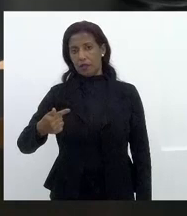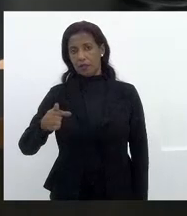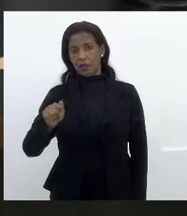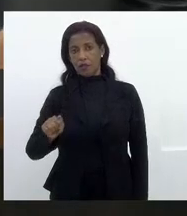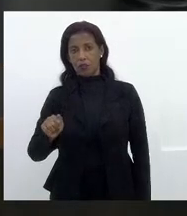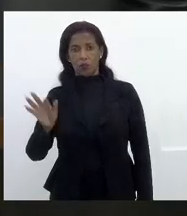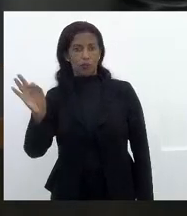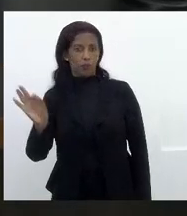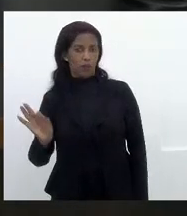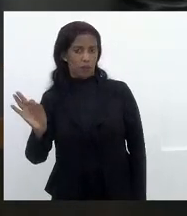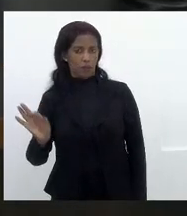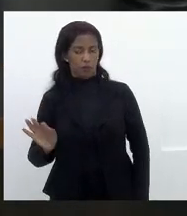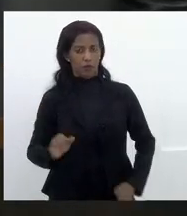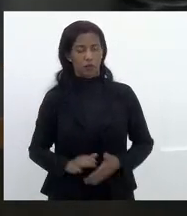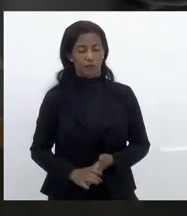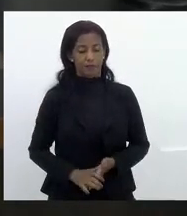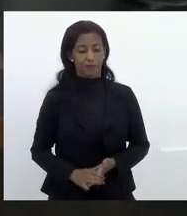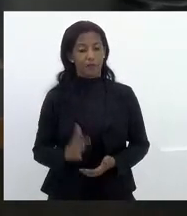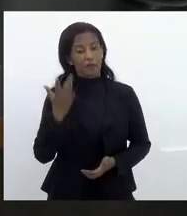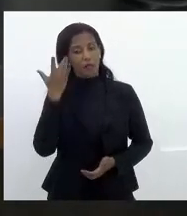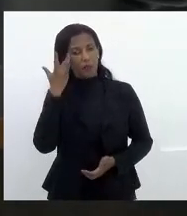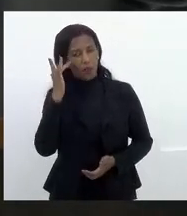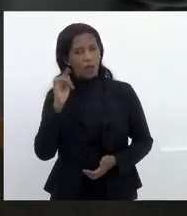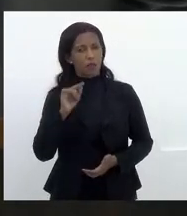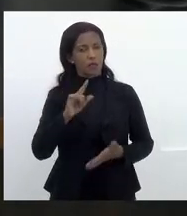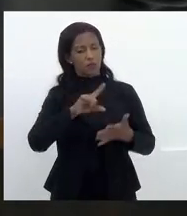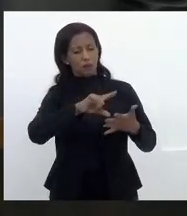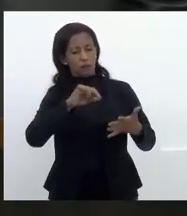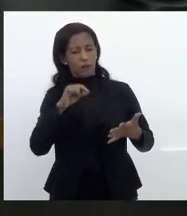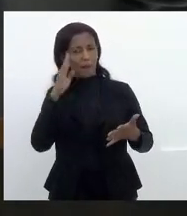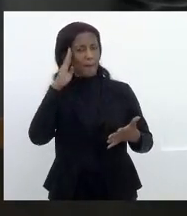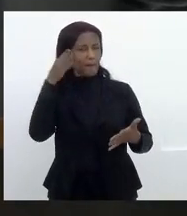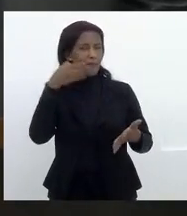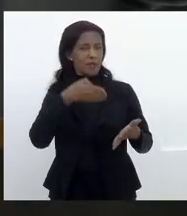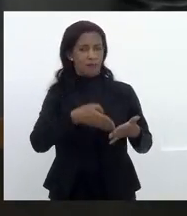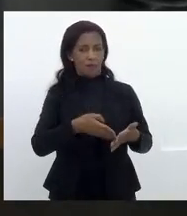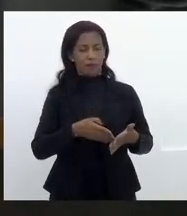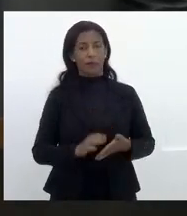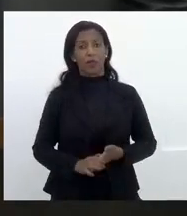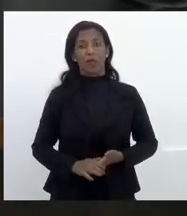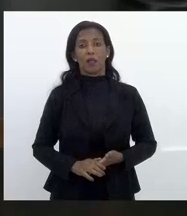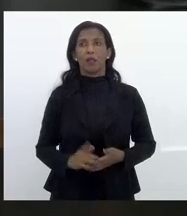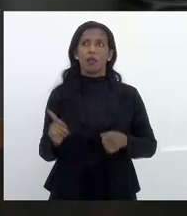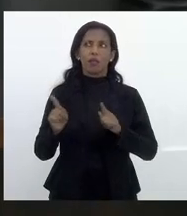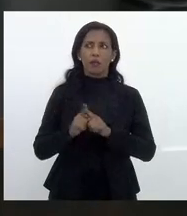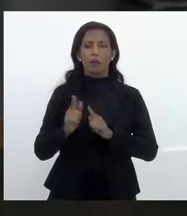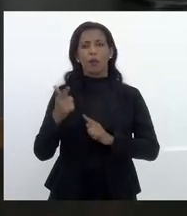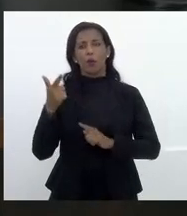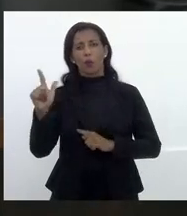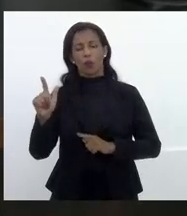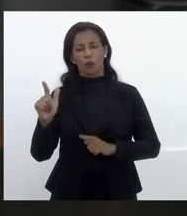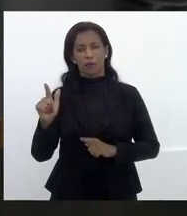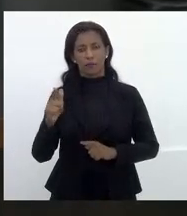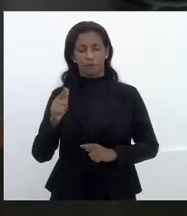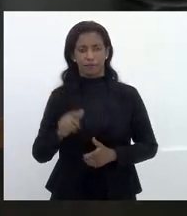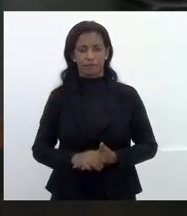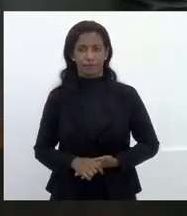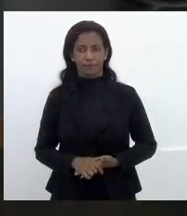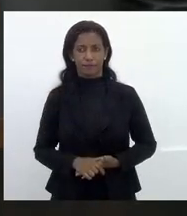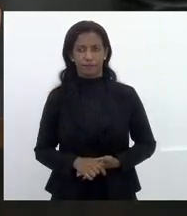percentuais porque eu acho que essa é uma das questões centrais e a outra questão central